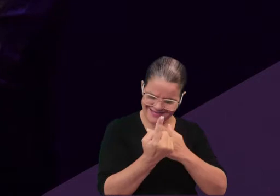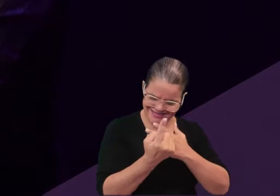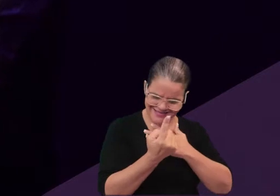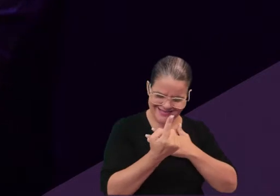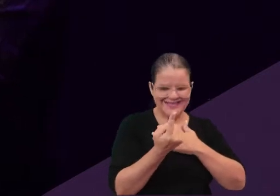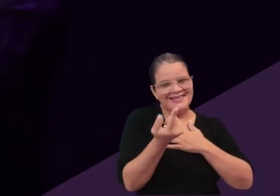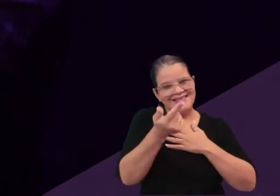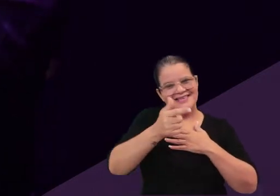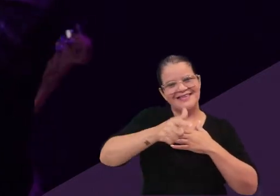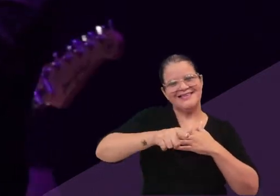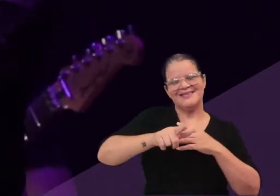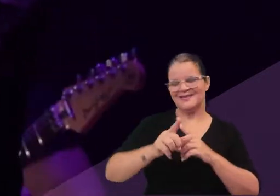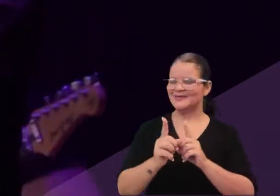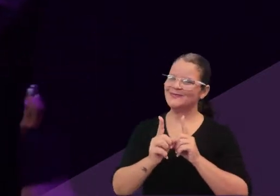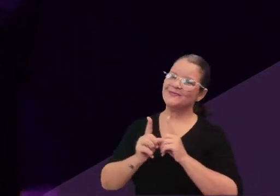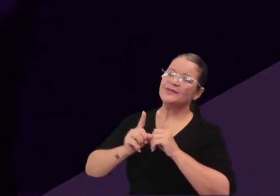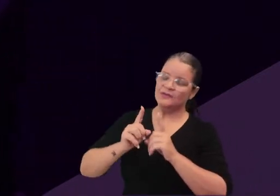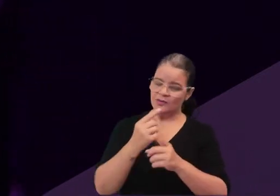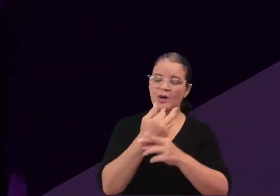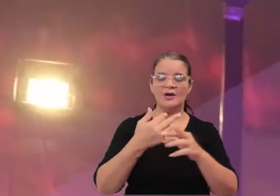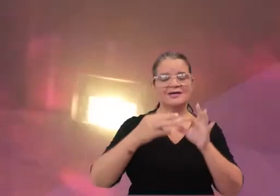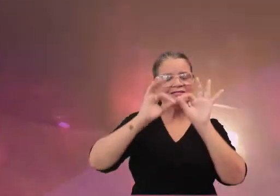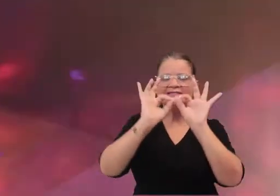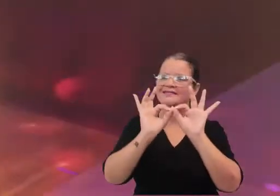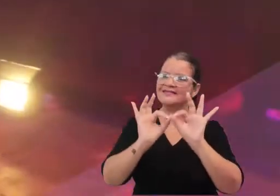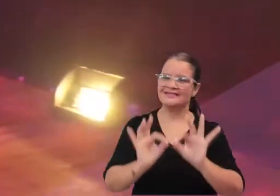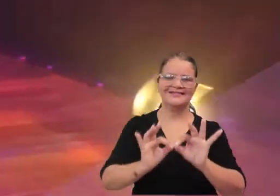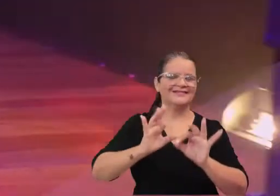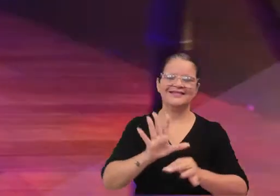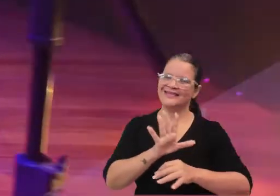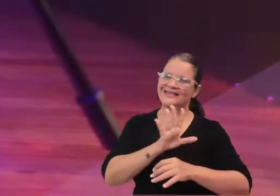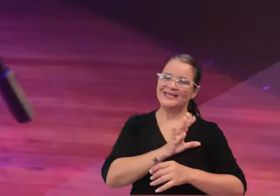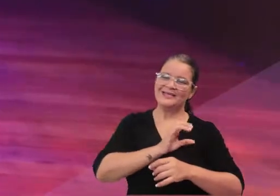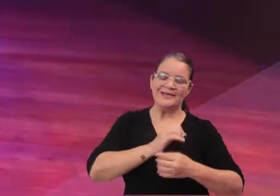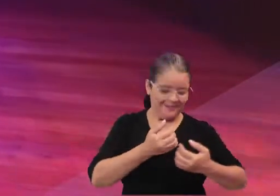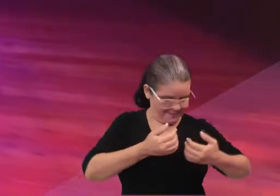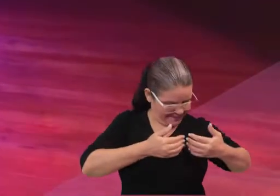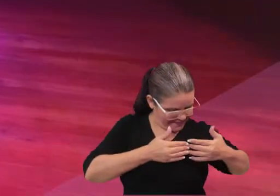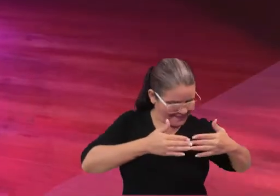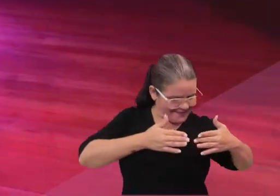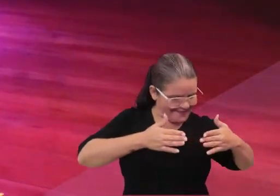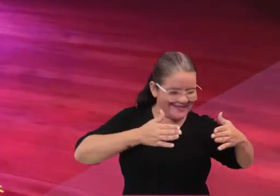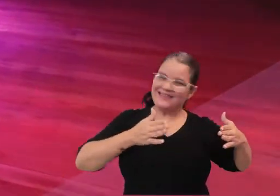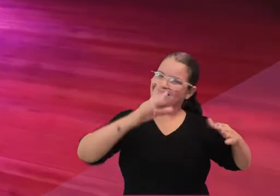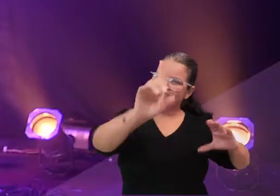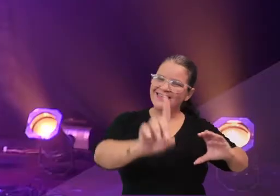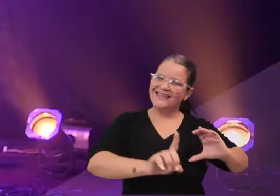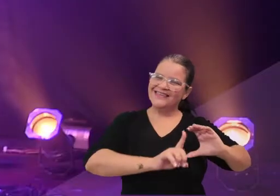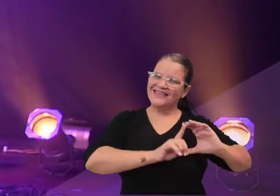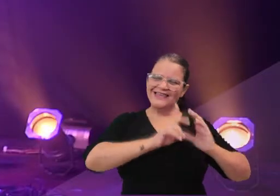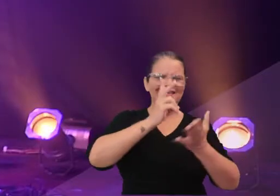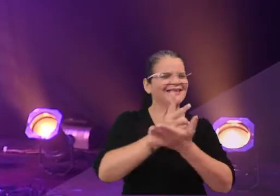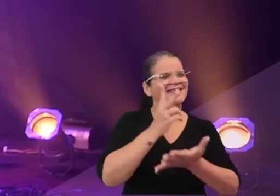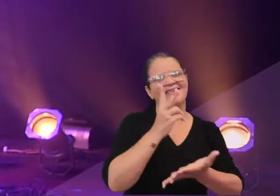Você, amor, eu voltava pra mim de novo. E de uma coisa fique